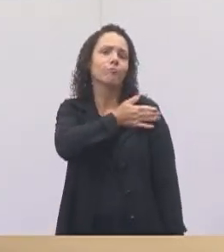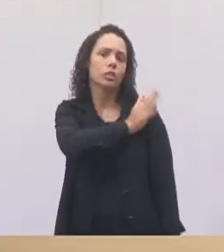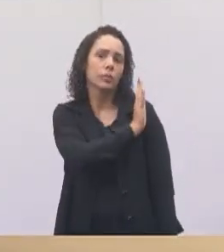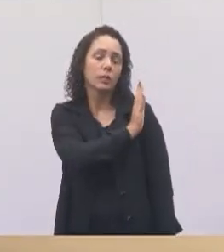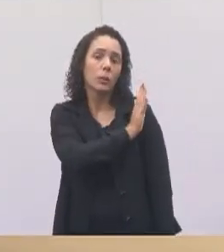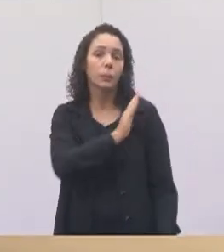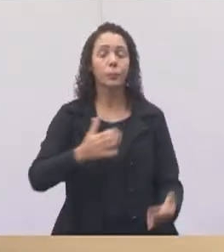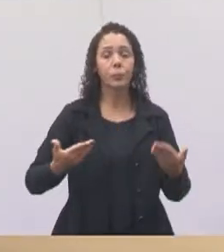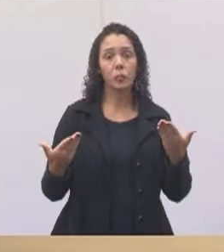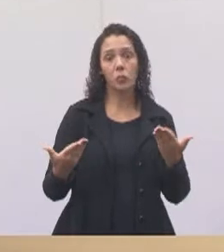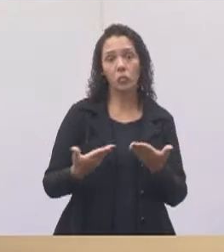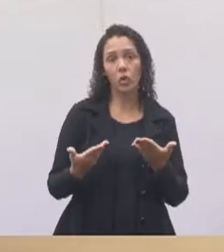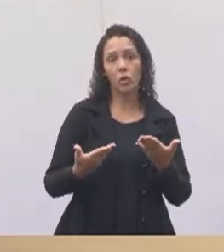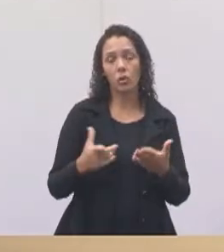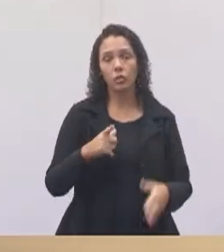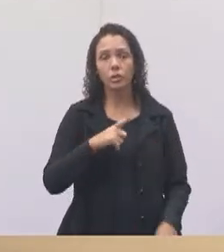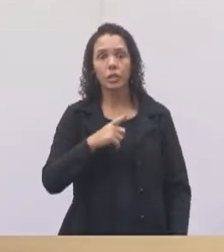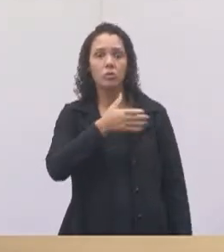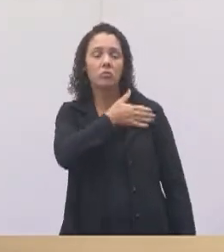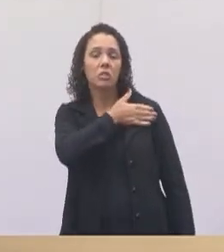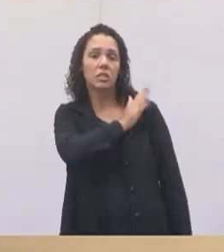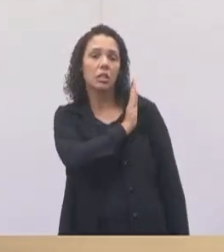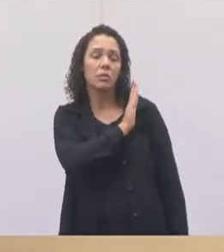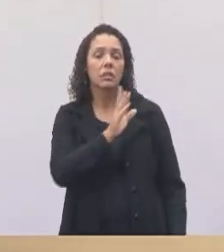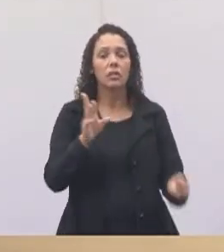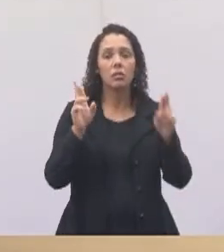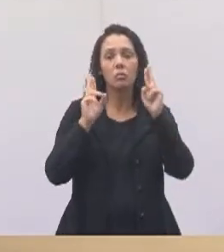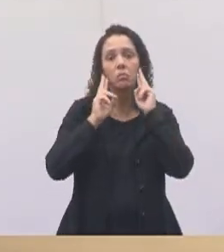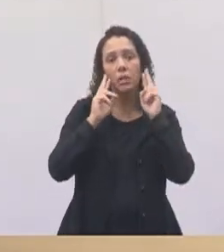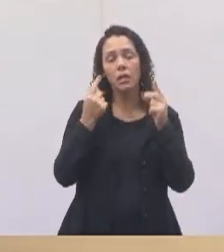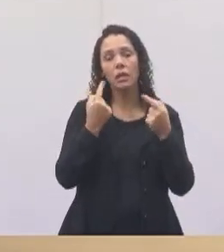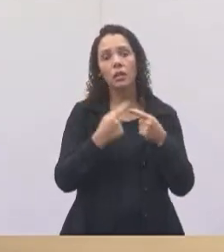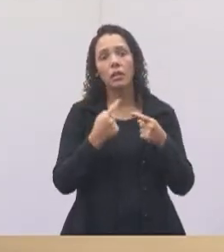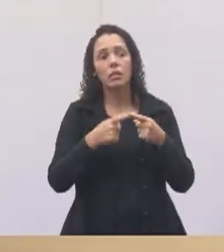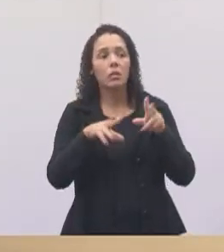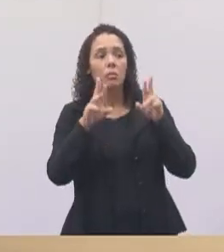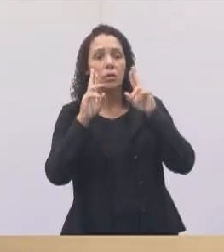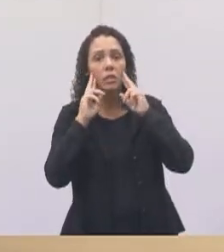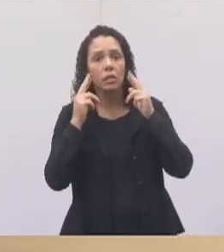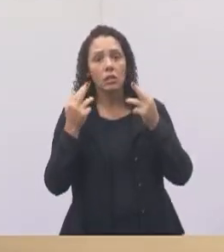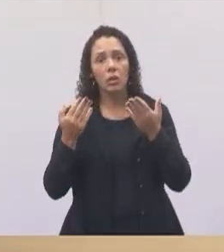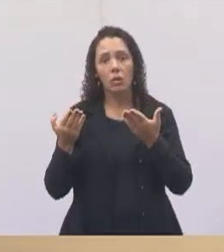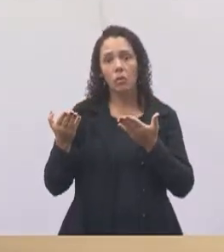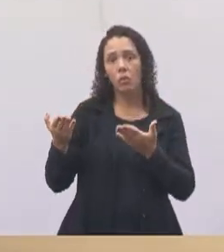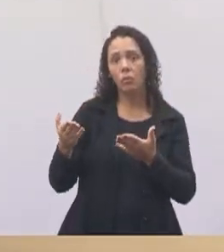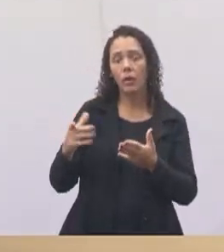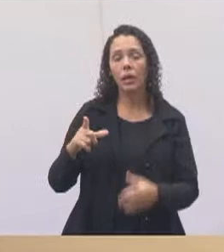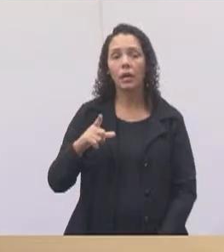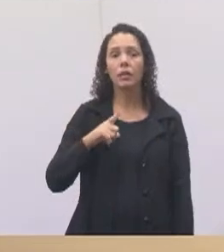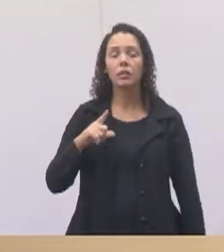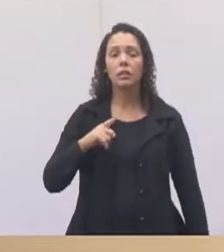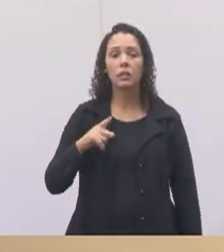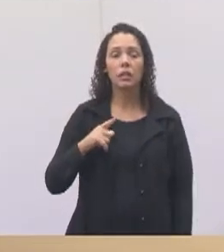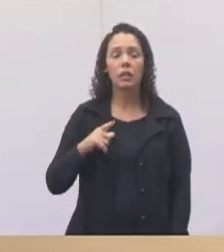Hoje eu tenho discriminação com o Roberto porque o Roberto carrega um santo.